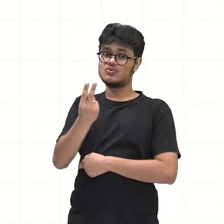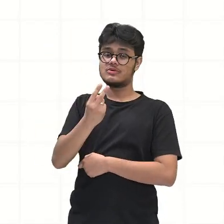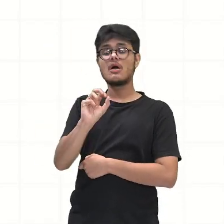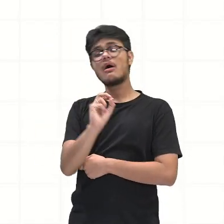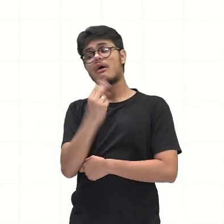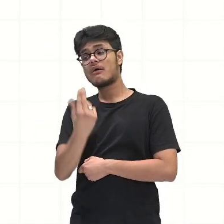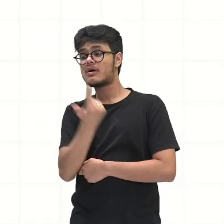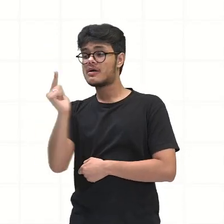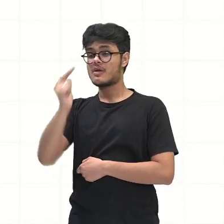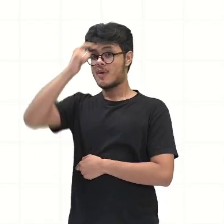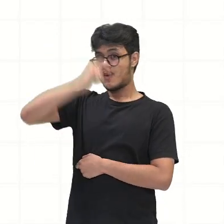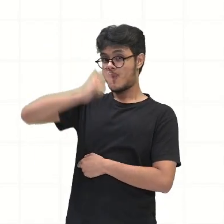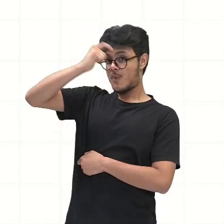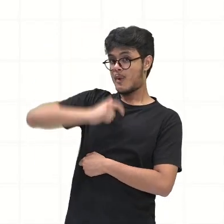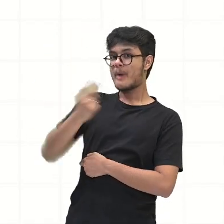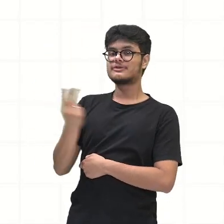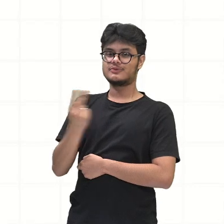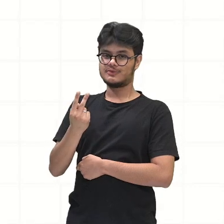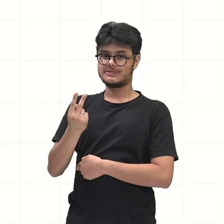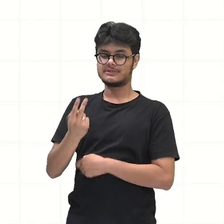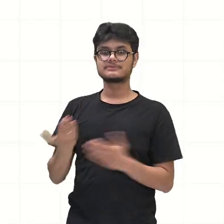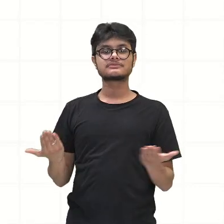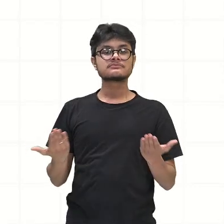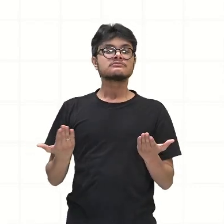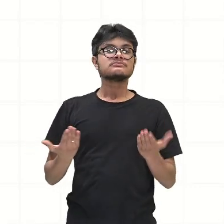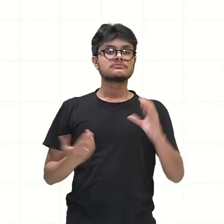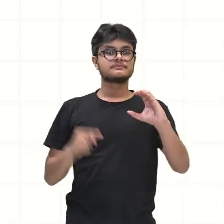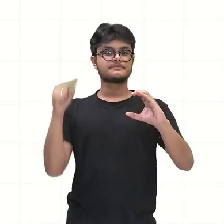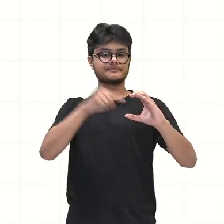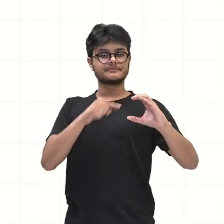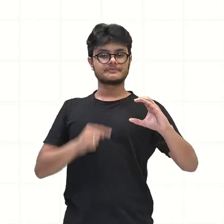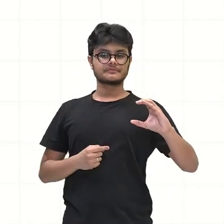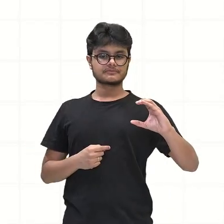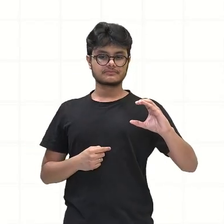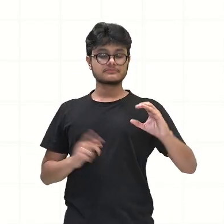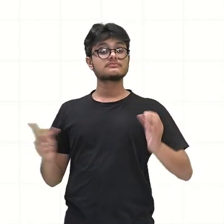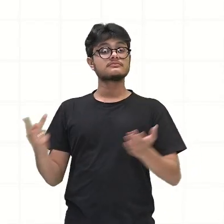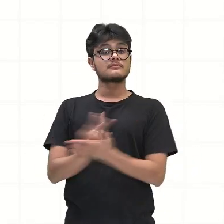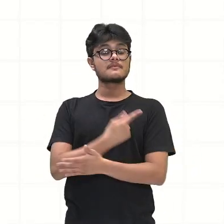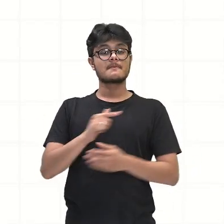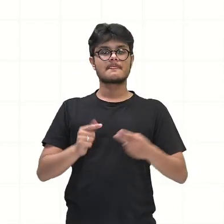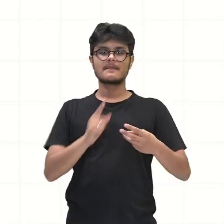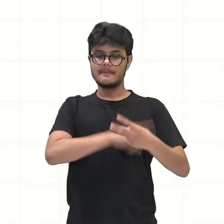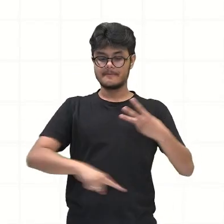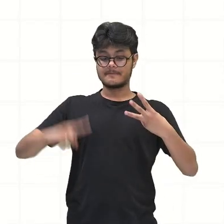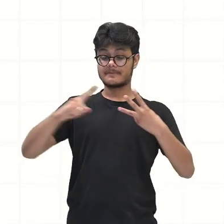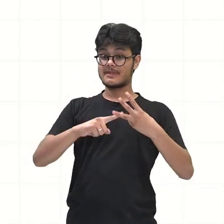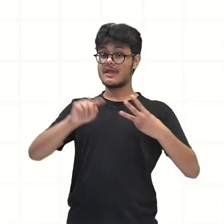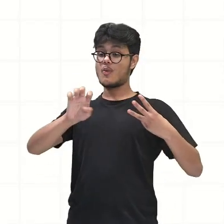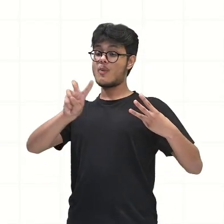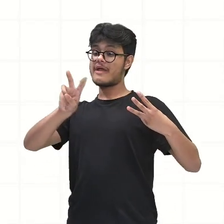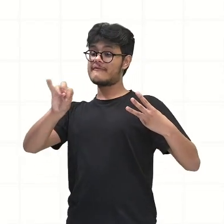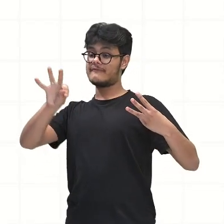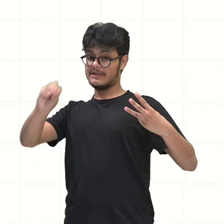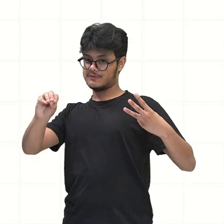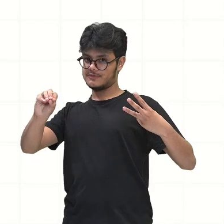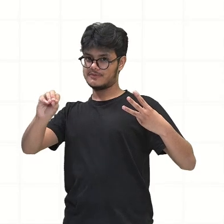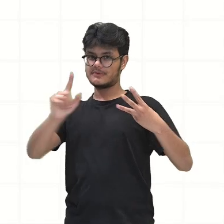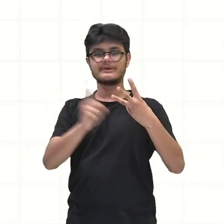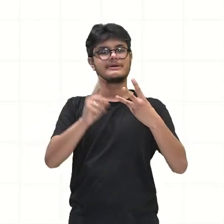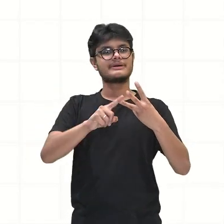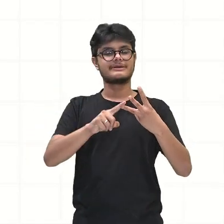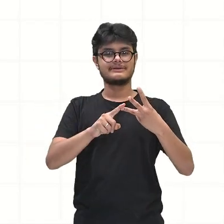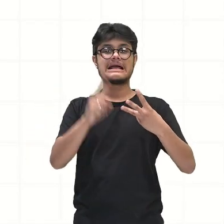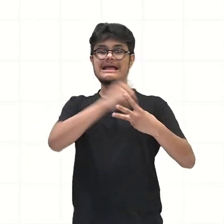2 coroas. Então, o evento C é um subconjunto, ou seja, ele vai ser um evento de